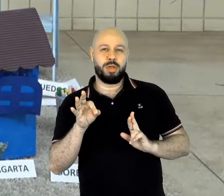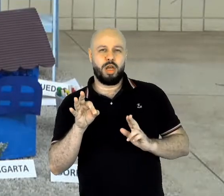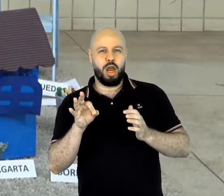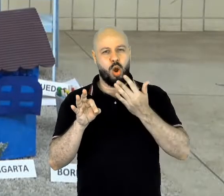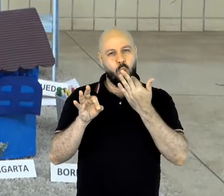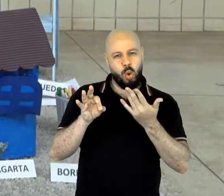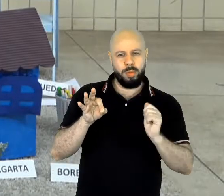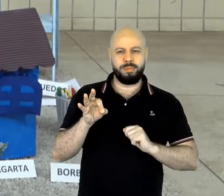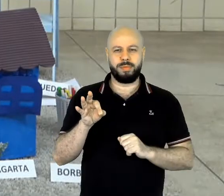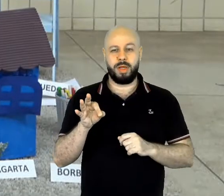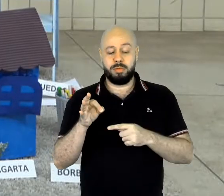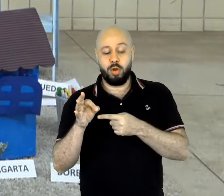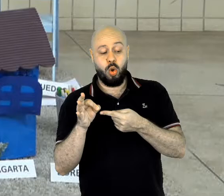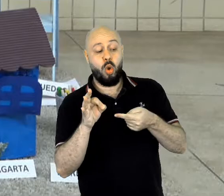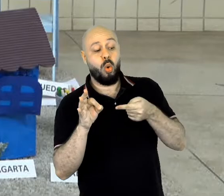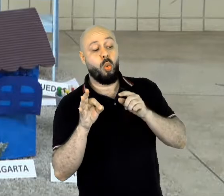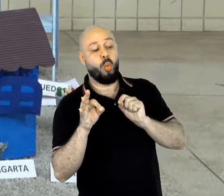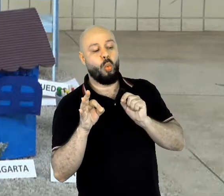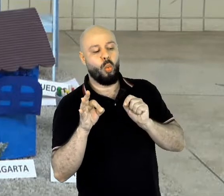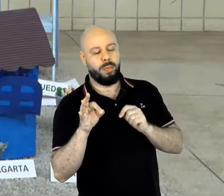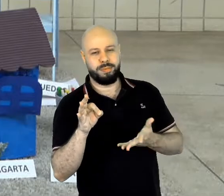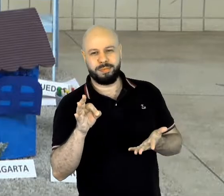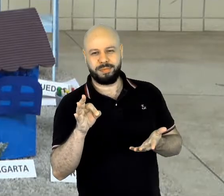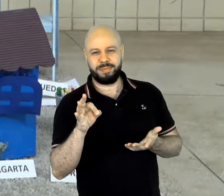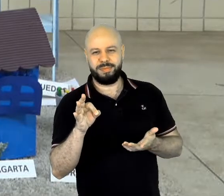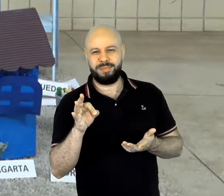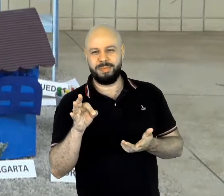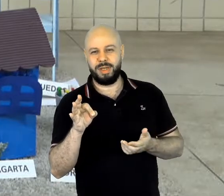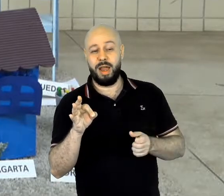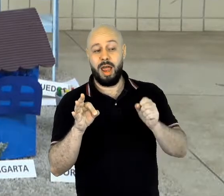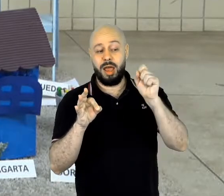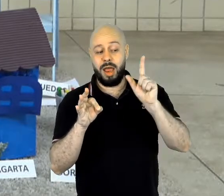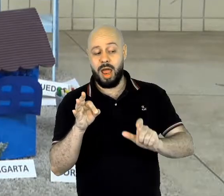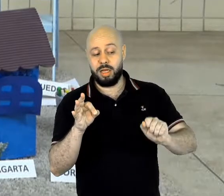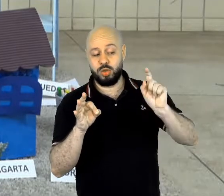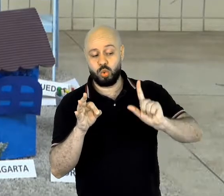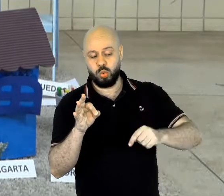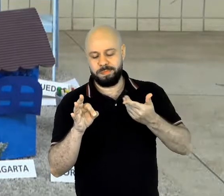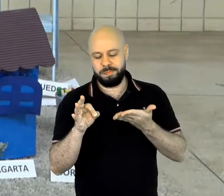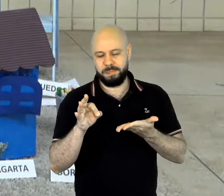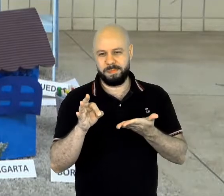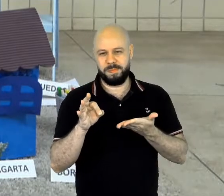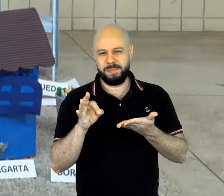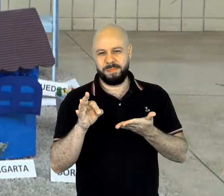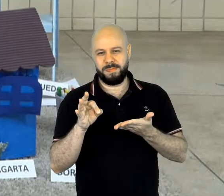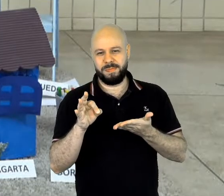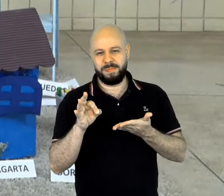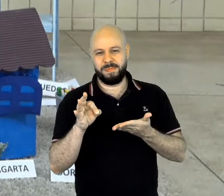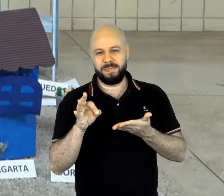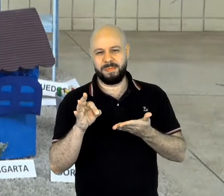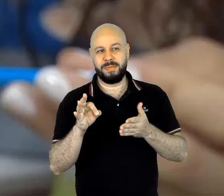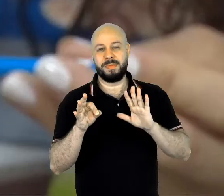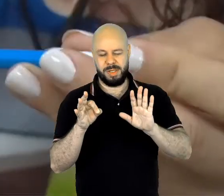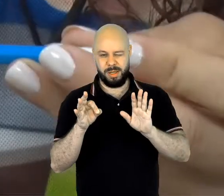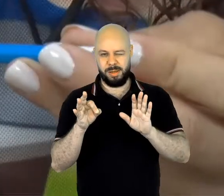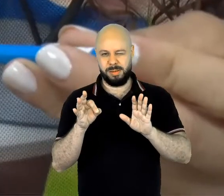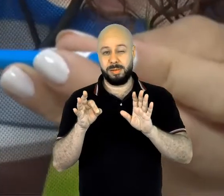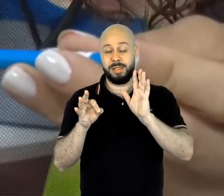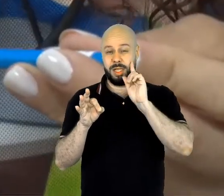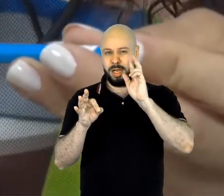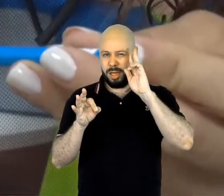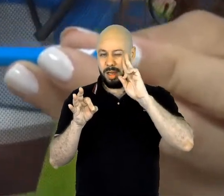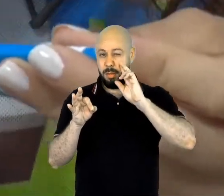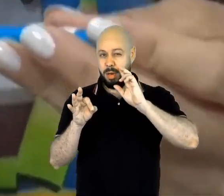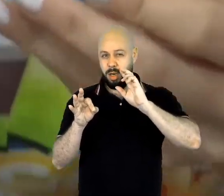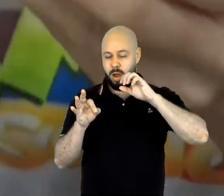Mostra novamente, aí o lápis azul. A mesma forma que você fez com a tampinha